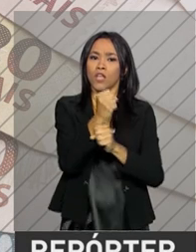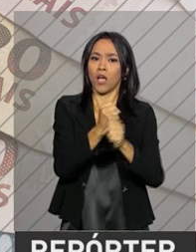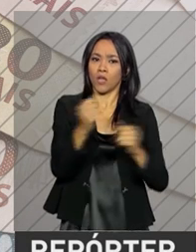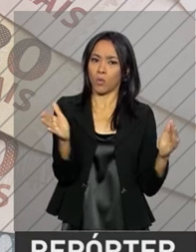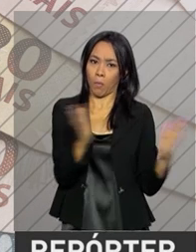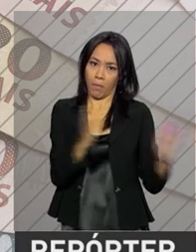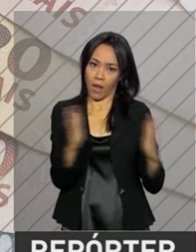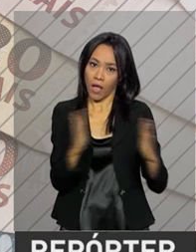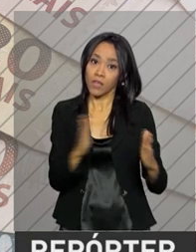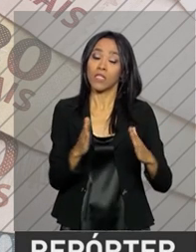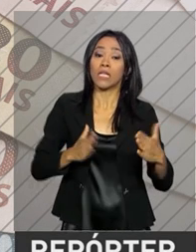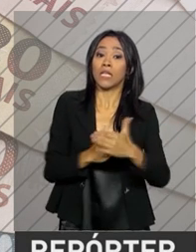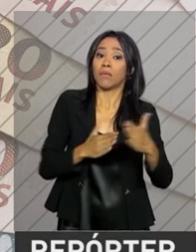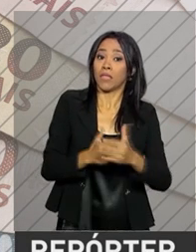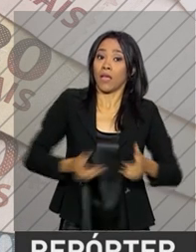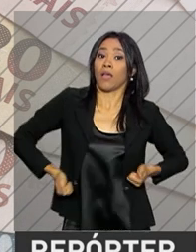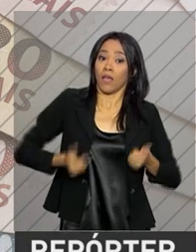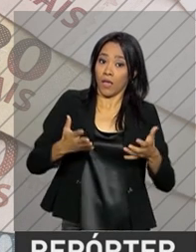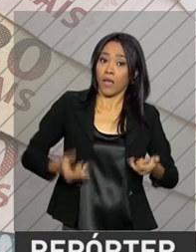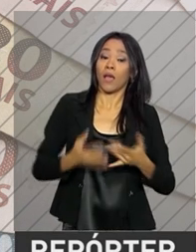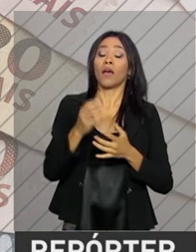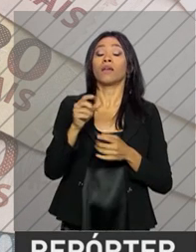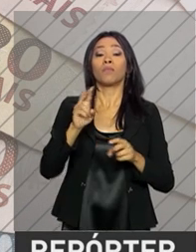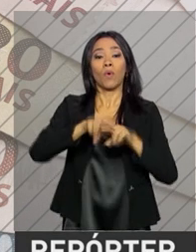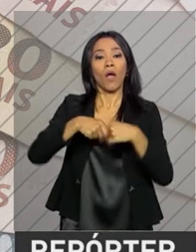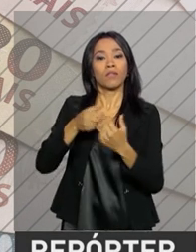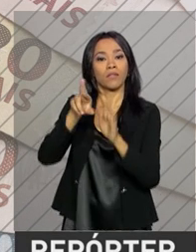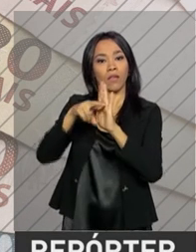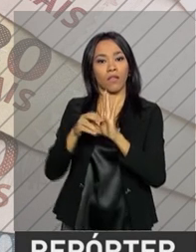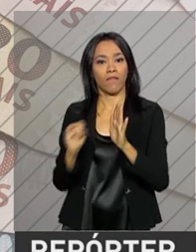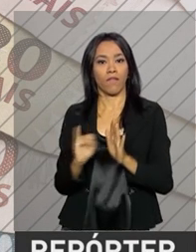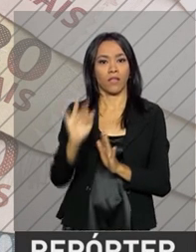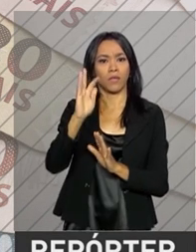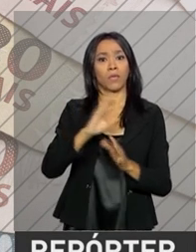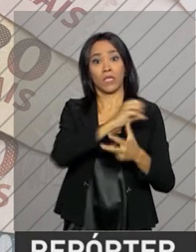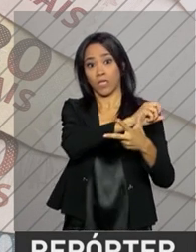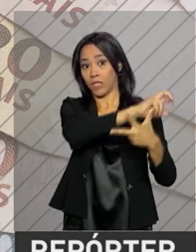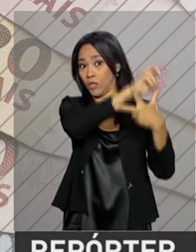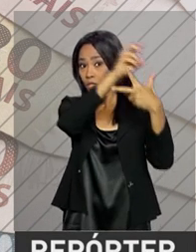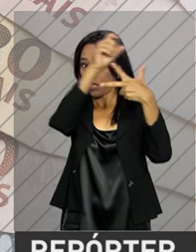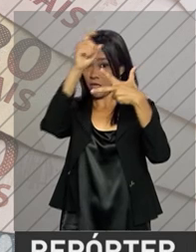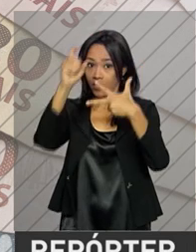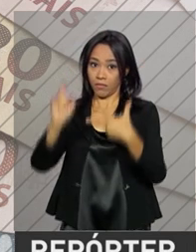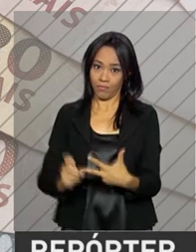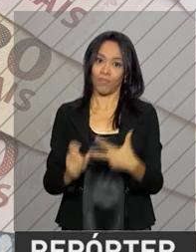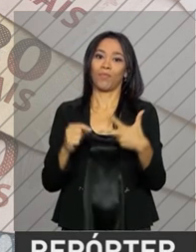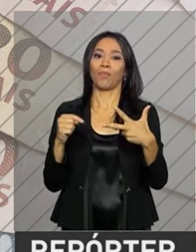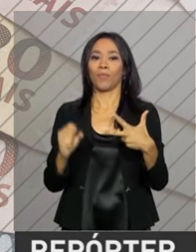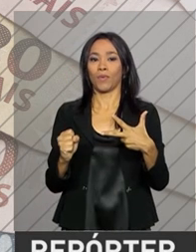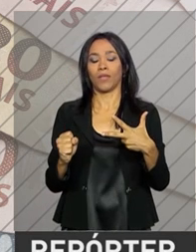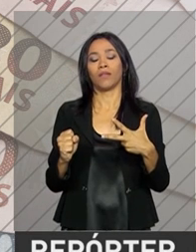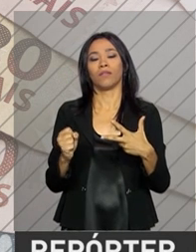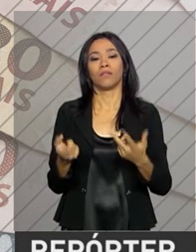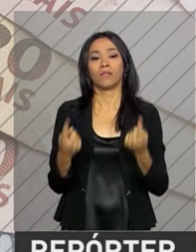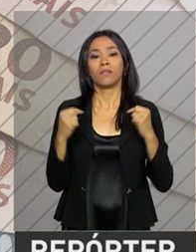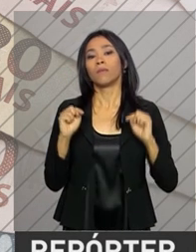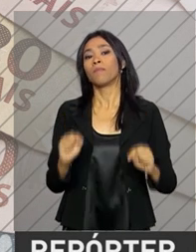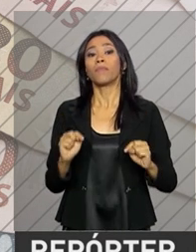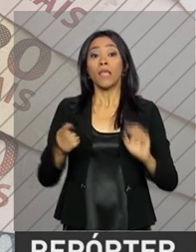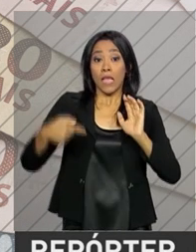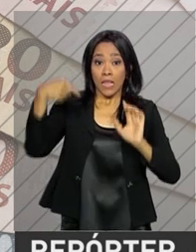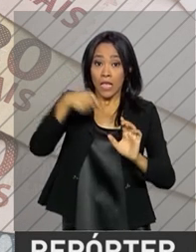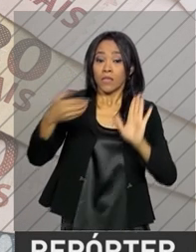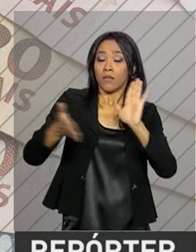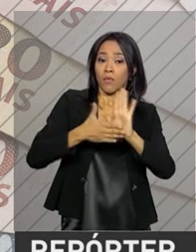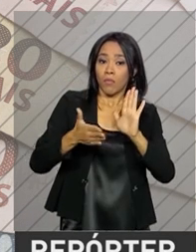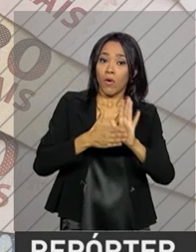crescimento das despesas à inflação do ano anterior. Inclui os três poderes, executivo, legislativo e judiciário. Pela